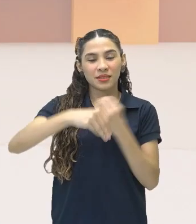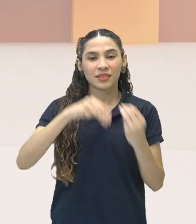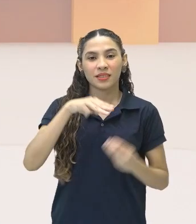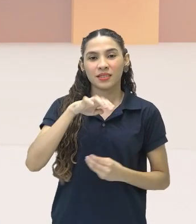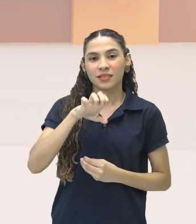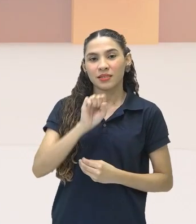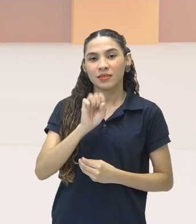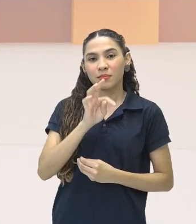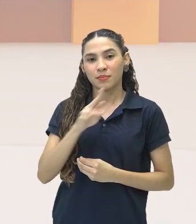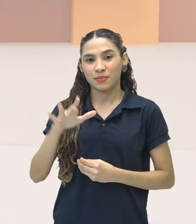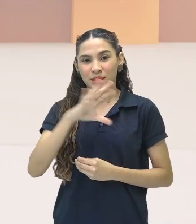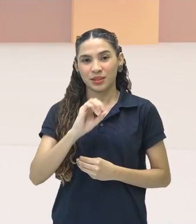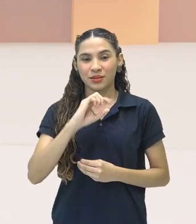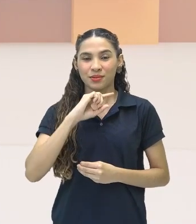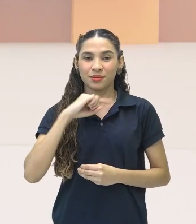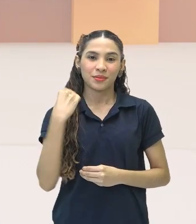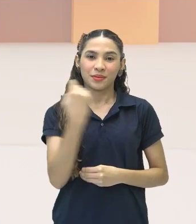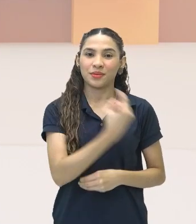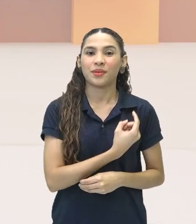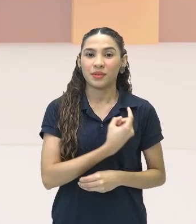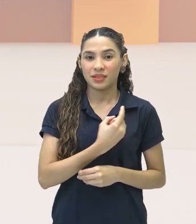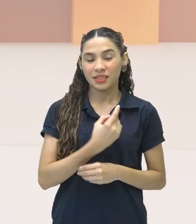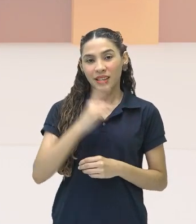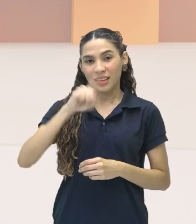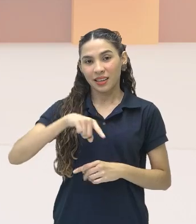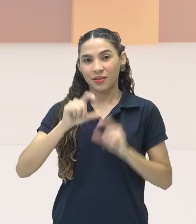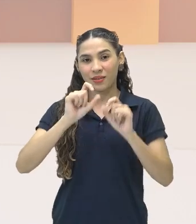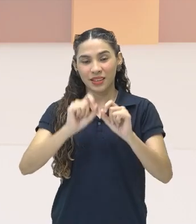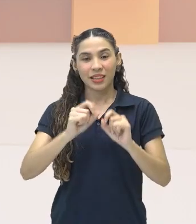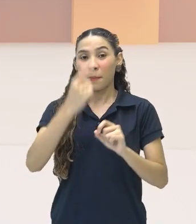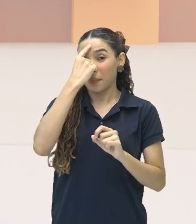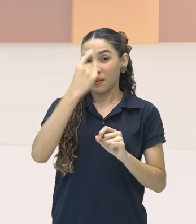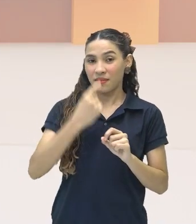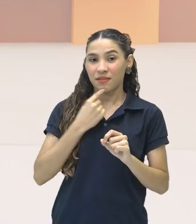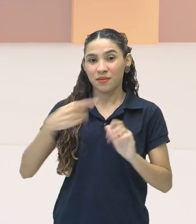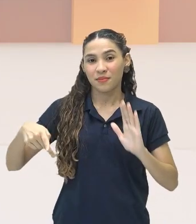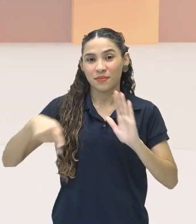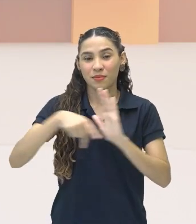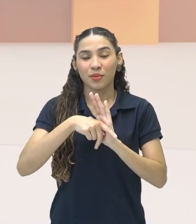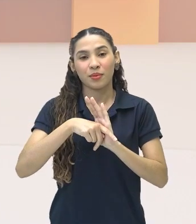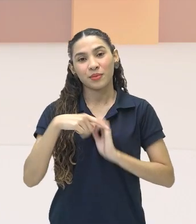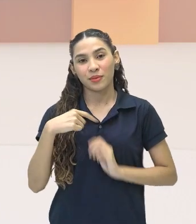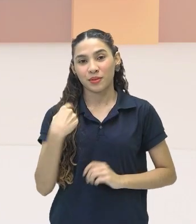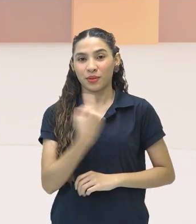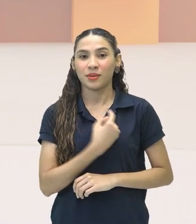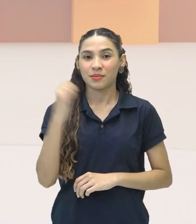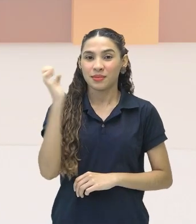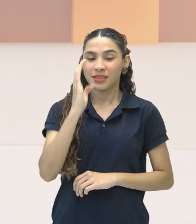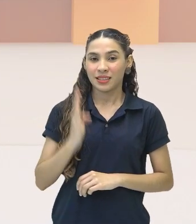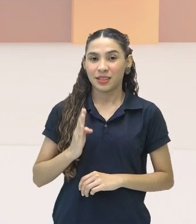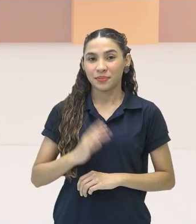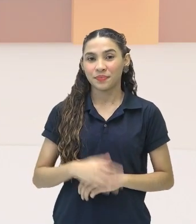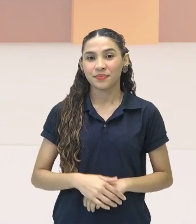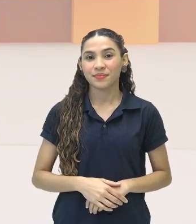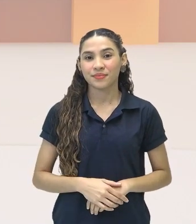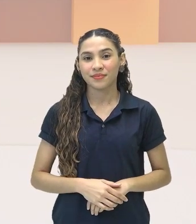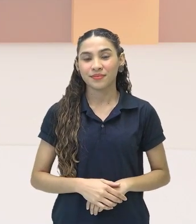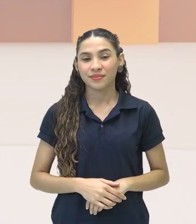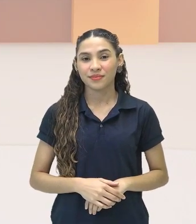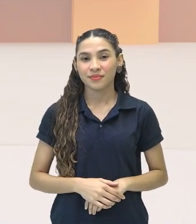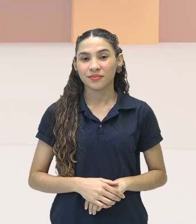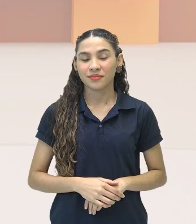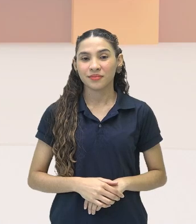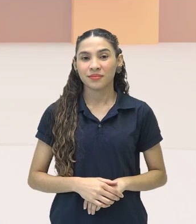mestiços, fazem nós, né? É a nossa cara, nós brasileiros. E tem